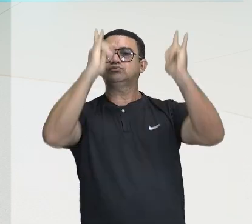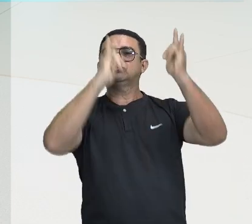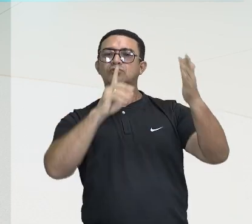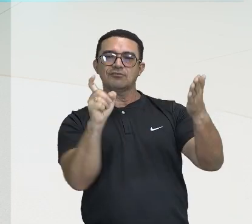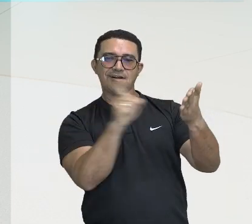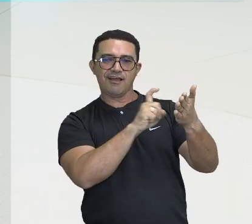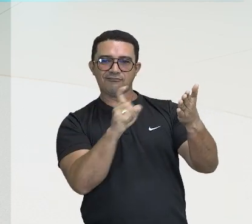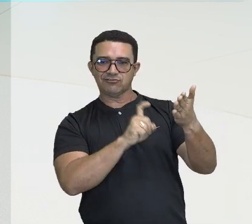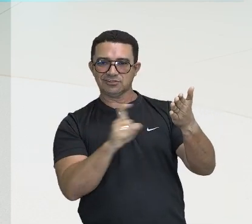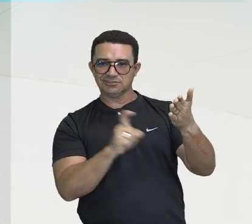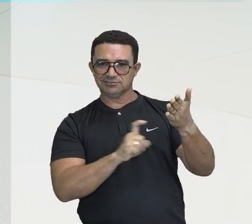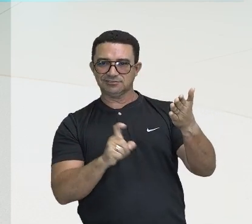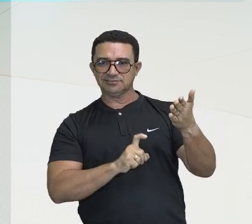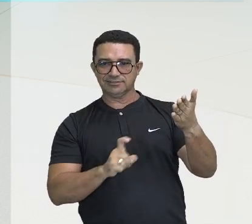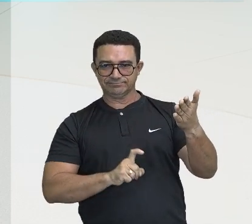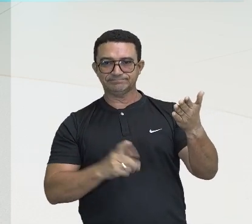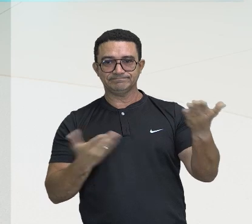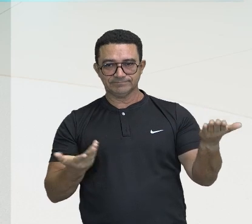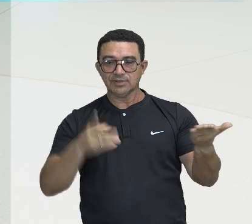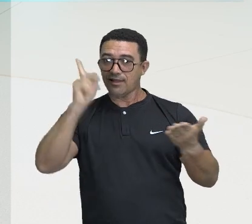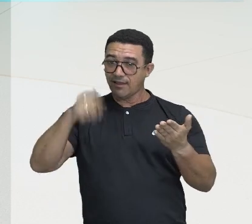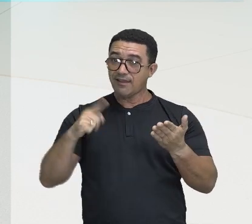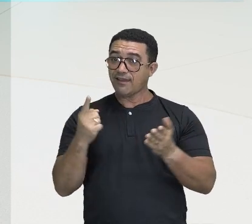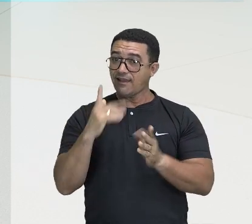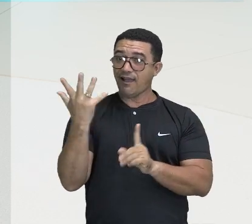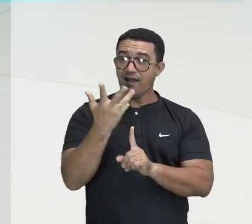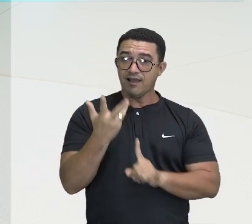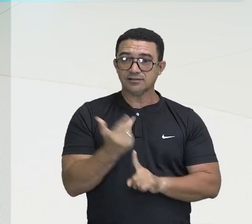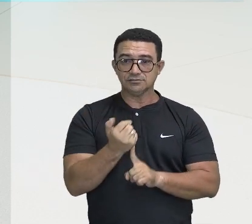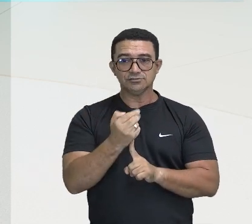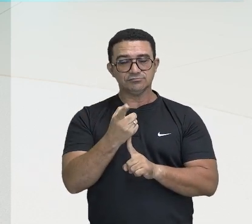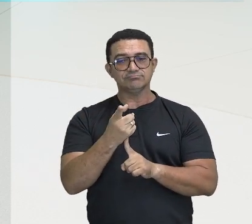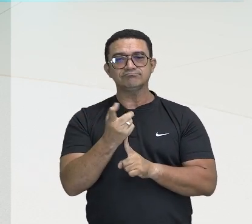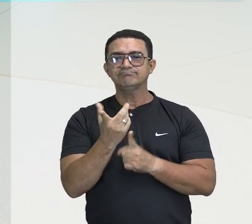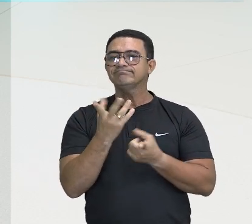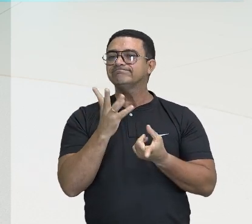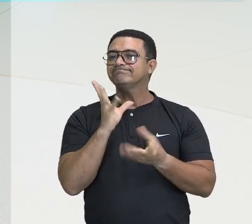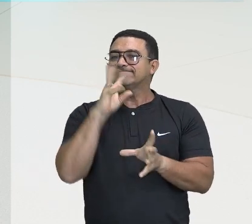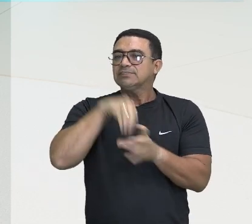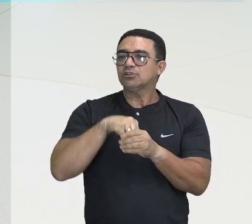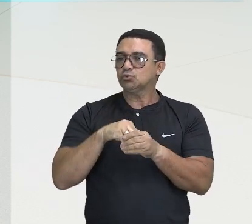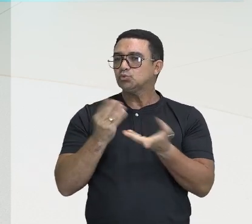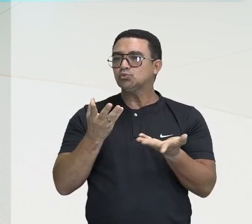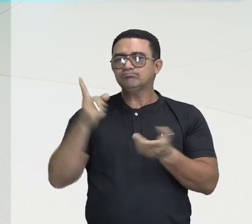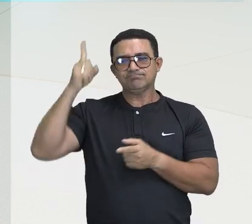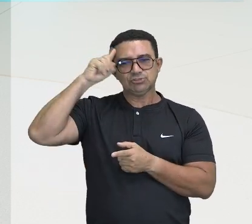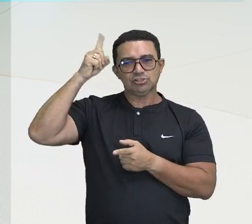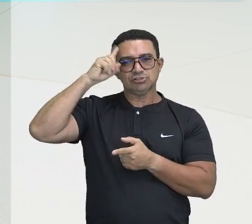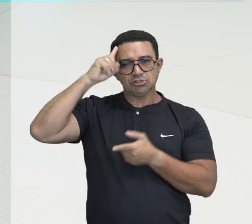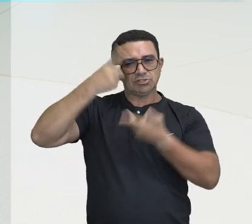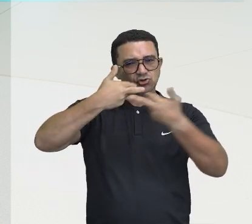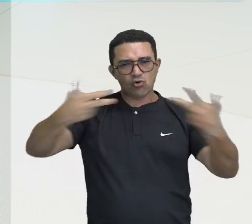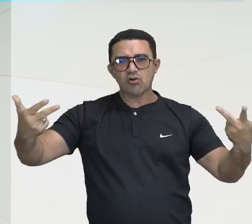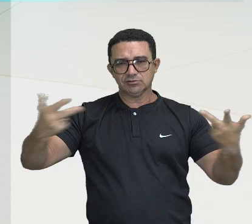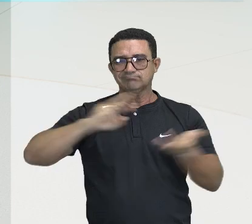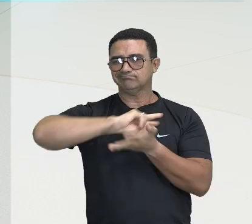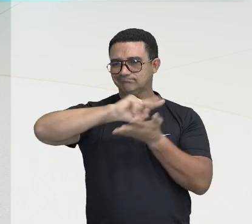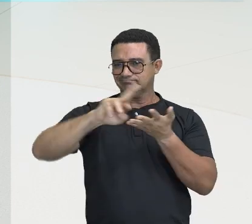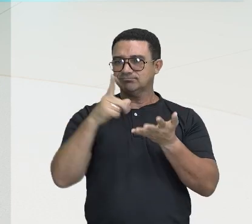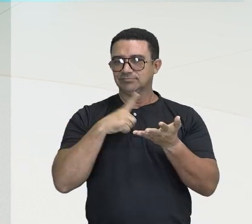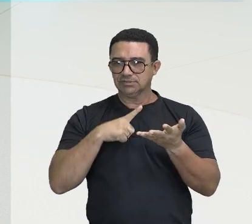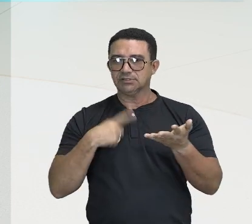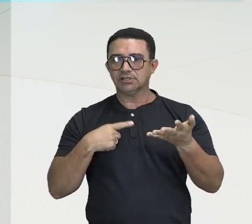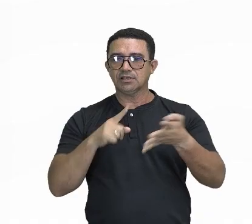nos muros. Então, a arte, ela está no nosso cotidiano. Então, existem